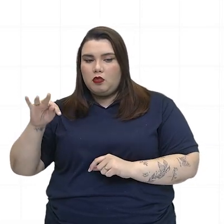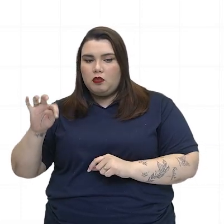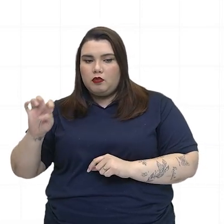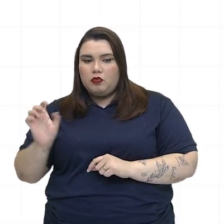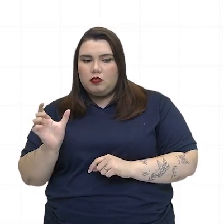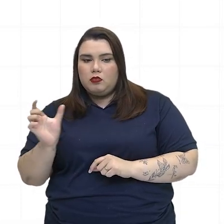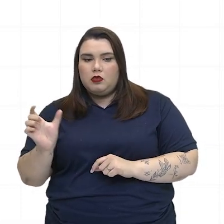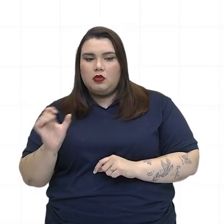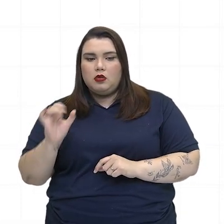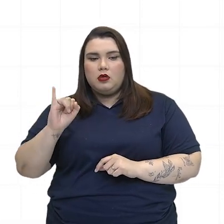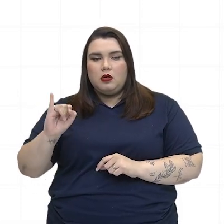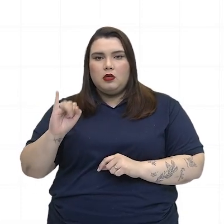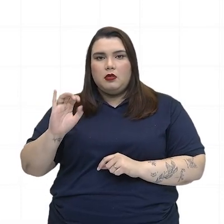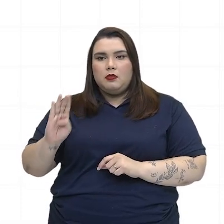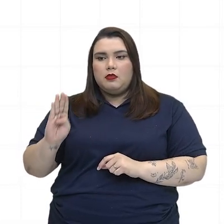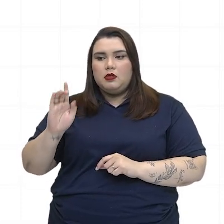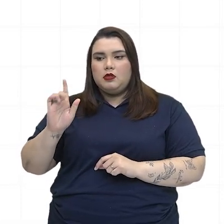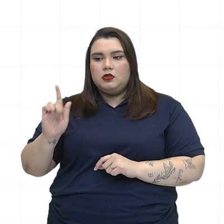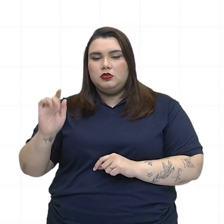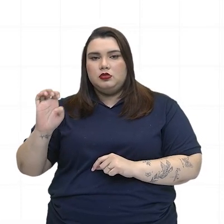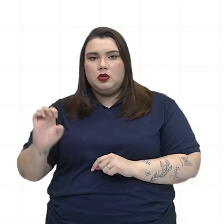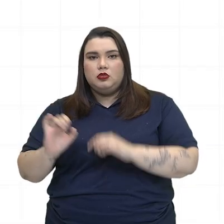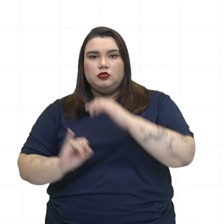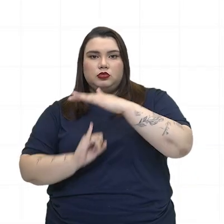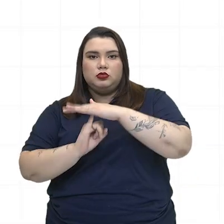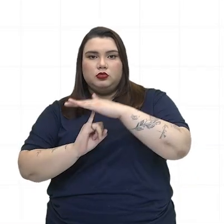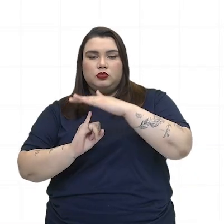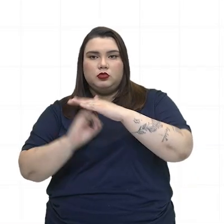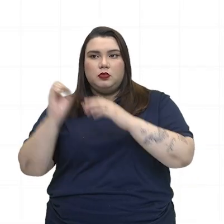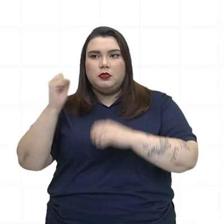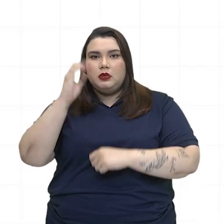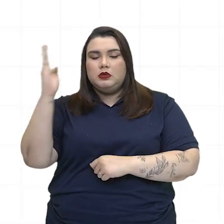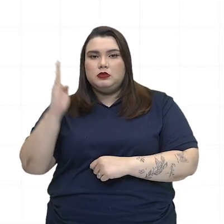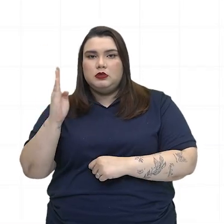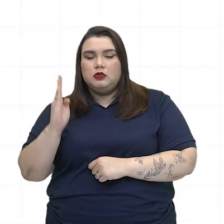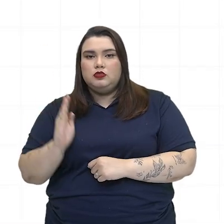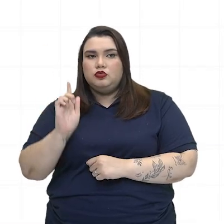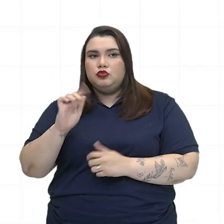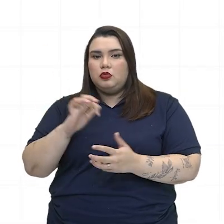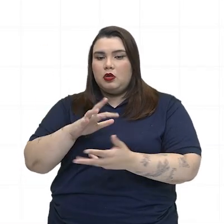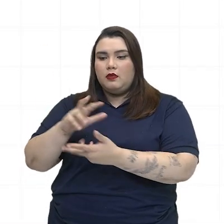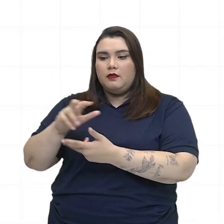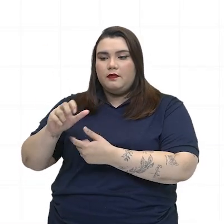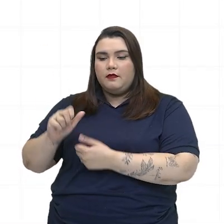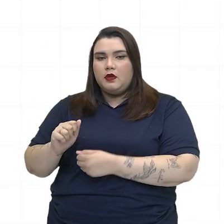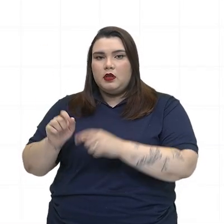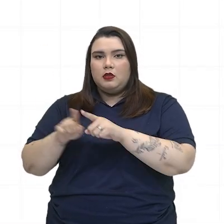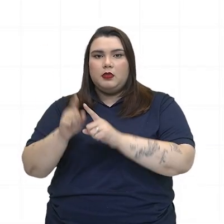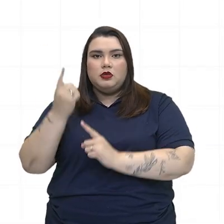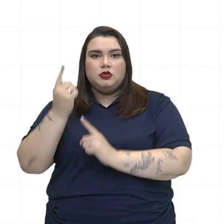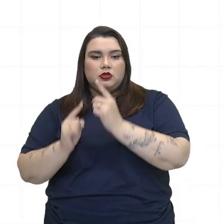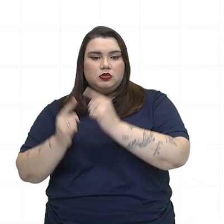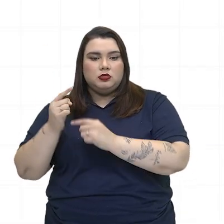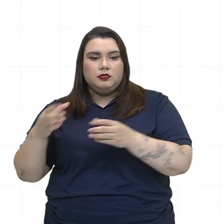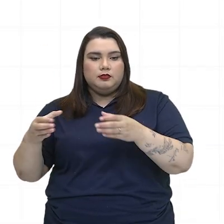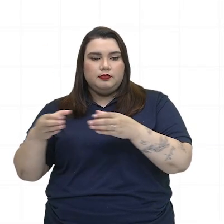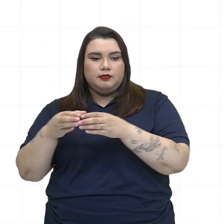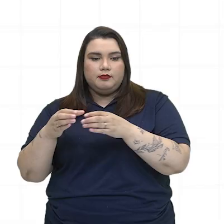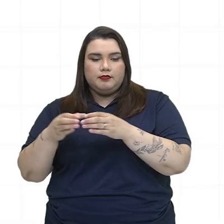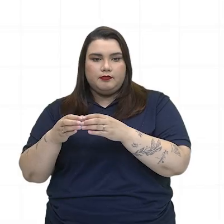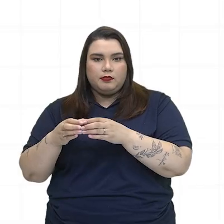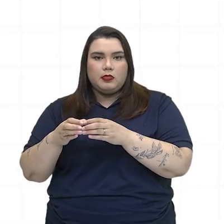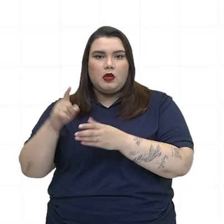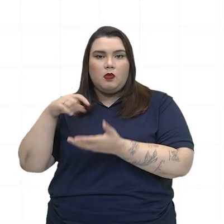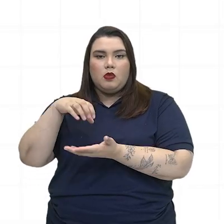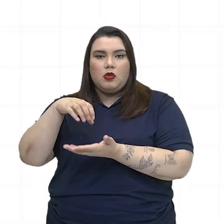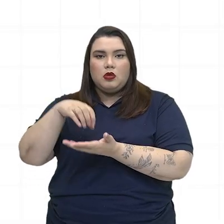né, IBGE, Instituto Brasileiro de Geografia e Estatística, que é a instituição pública